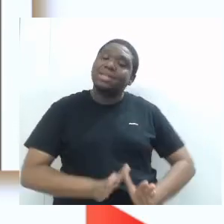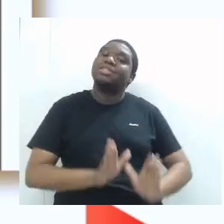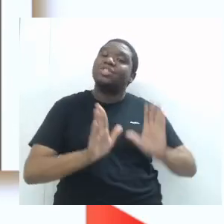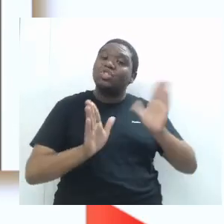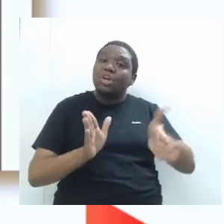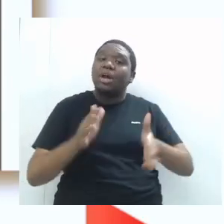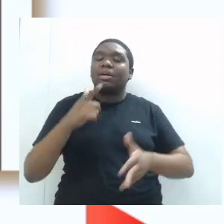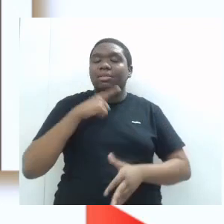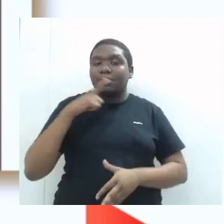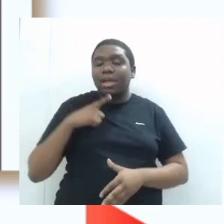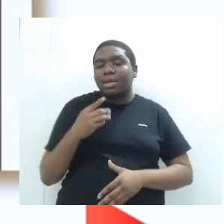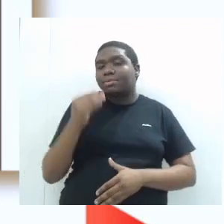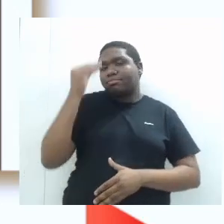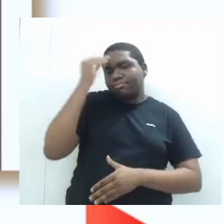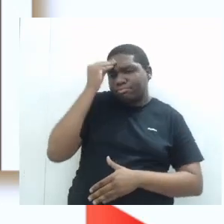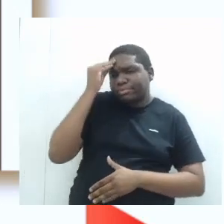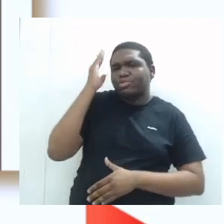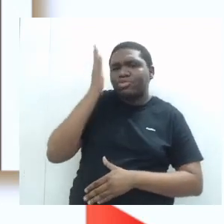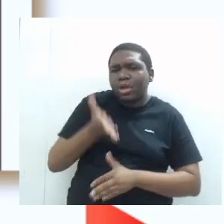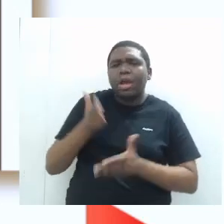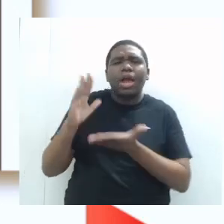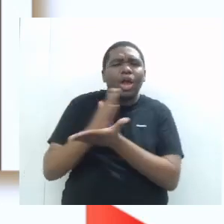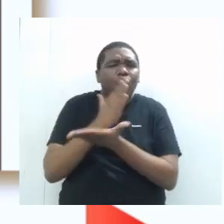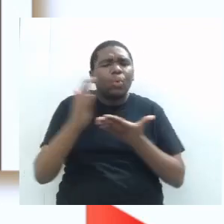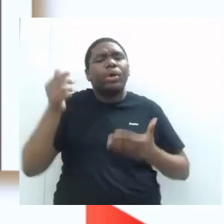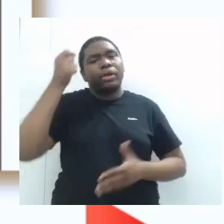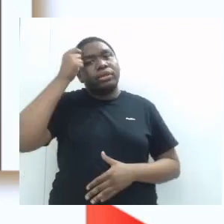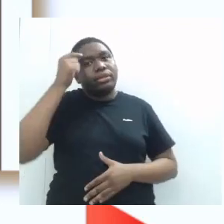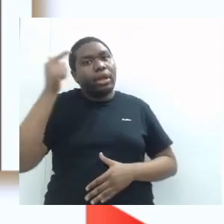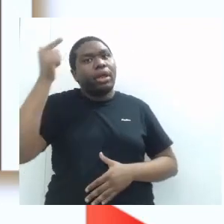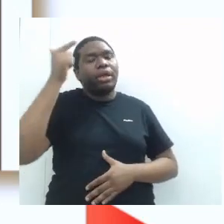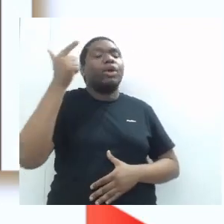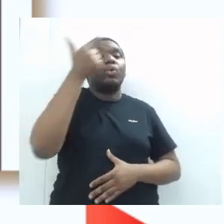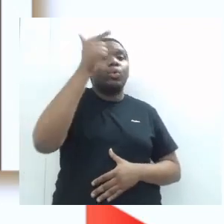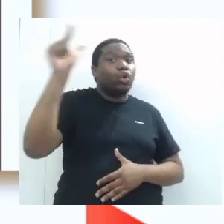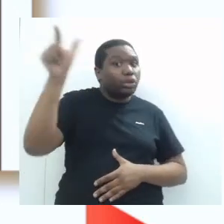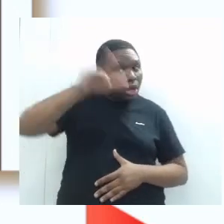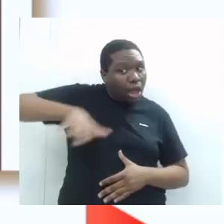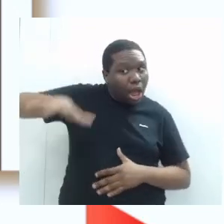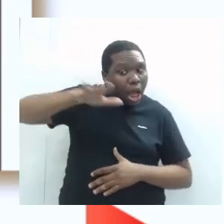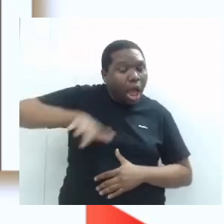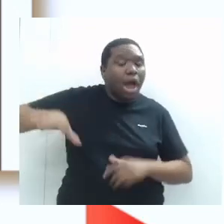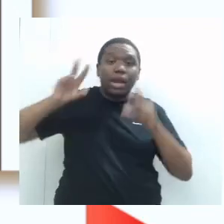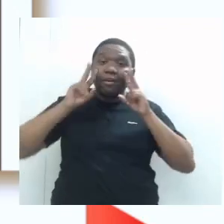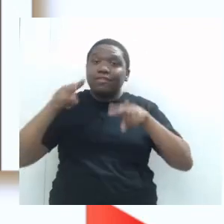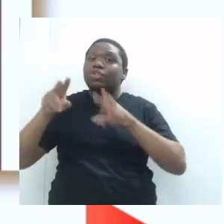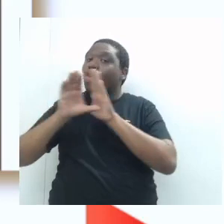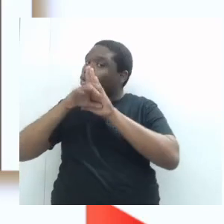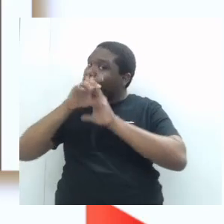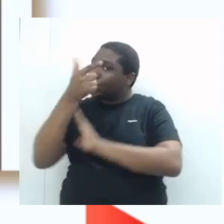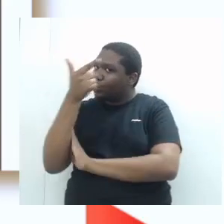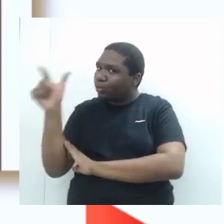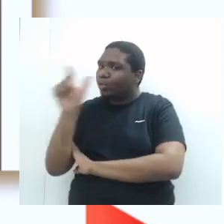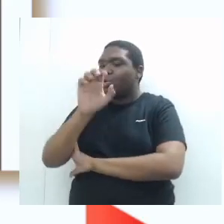conosco algumas ideias. Por outro lado, o empirismo, certo? O empirismo fundamenta-se na